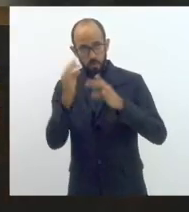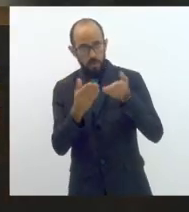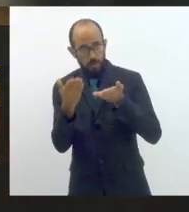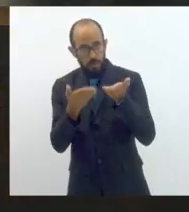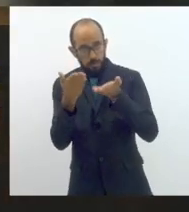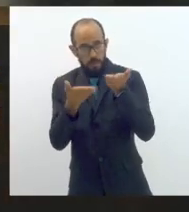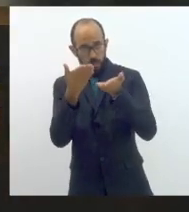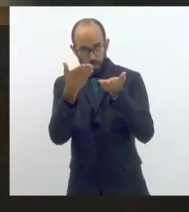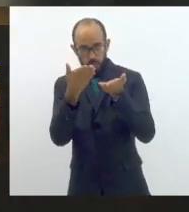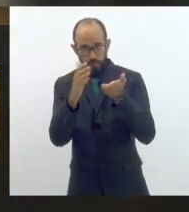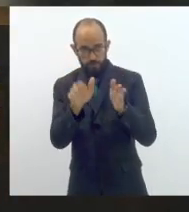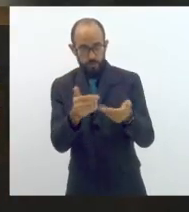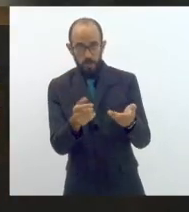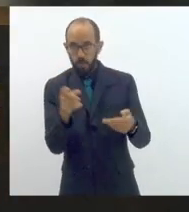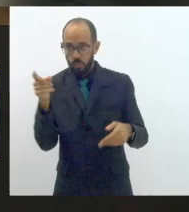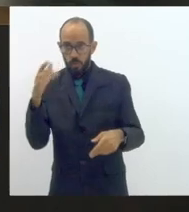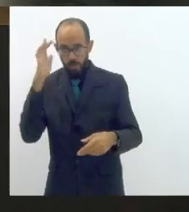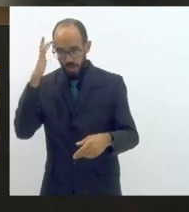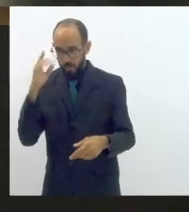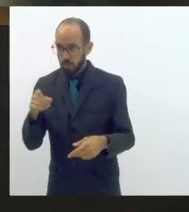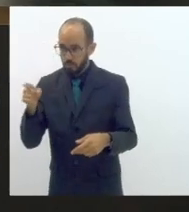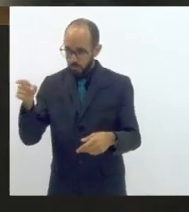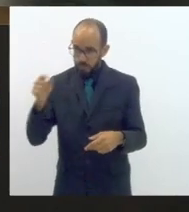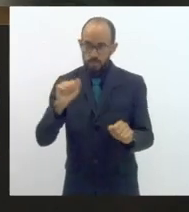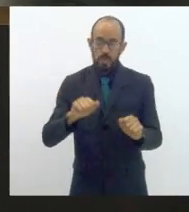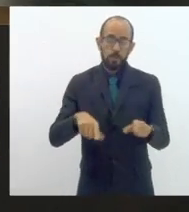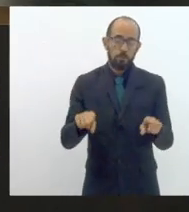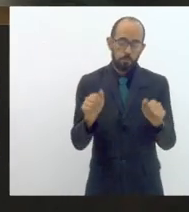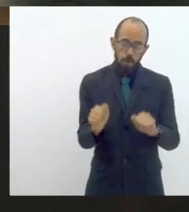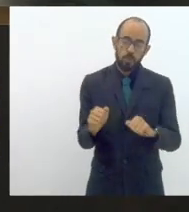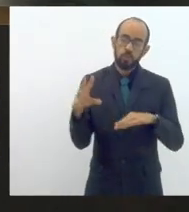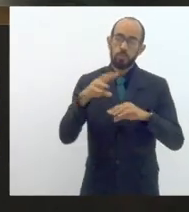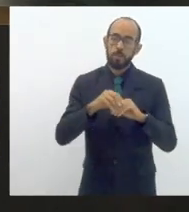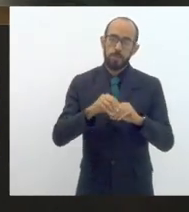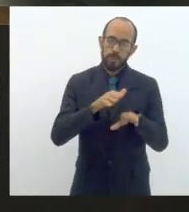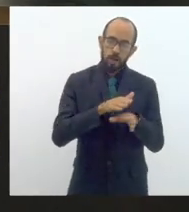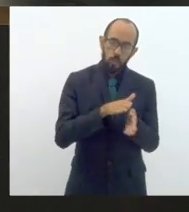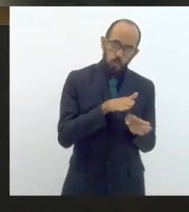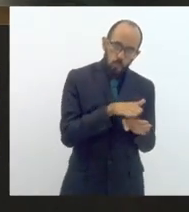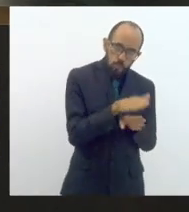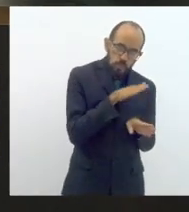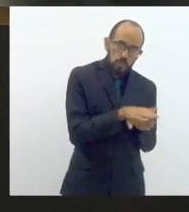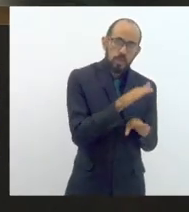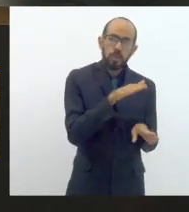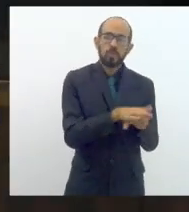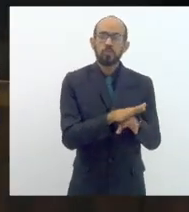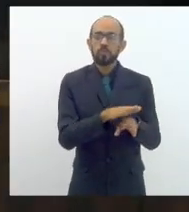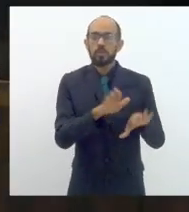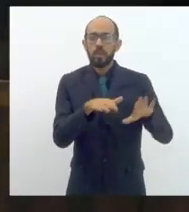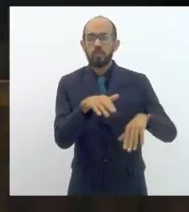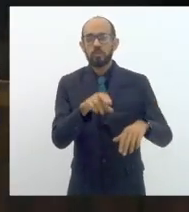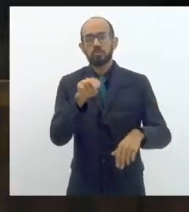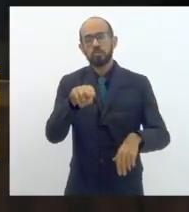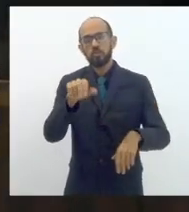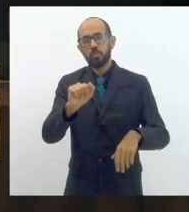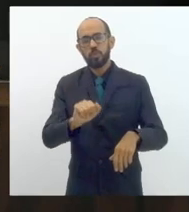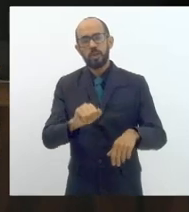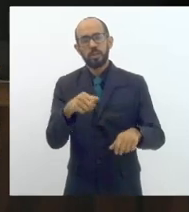jovens que são de municípios que muitas vezes nunca teve um deputado estadual, nunca teve um parlamentar a nível